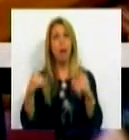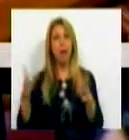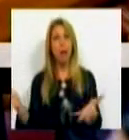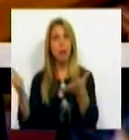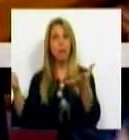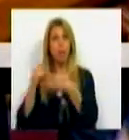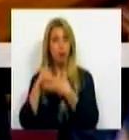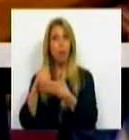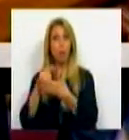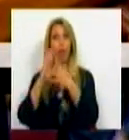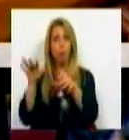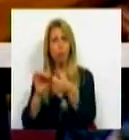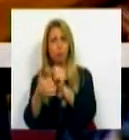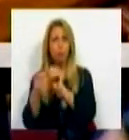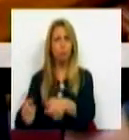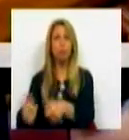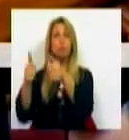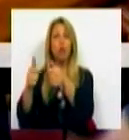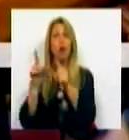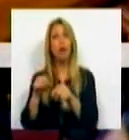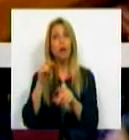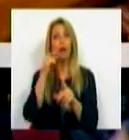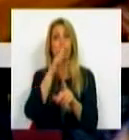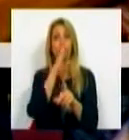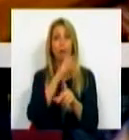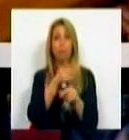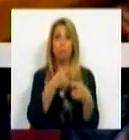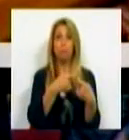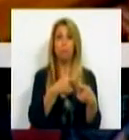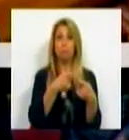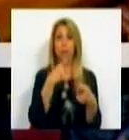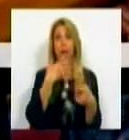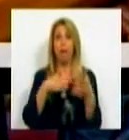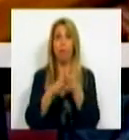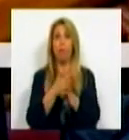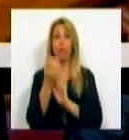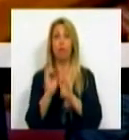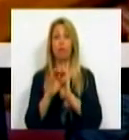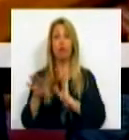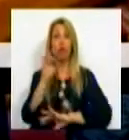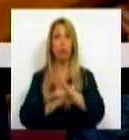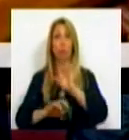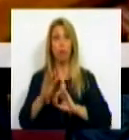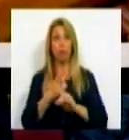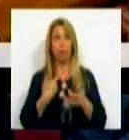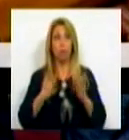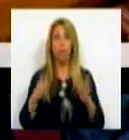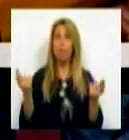que podem ser melhorados e há a utilização dos fundos comunitários que temos que promover e penso que todos concordamos com isso.